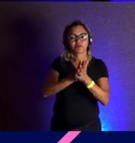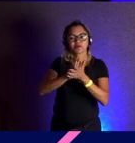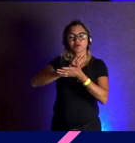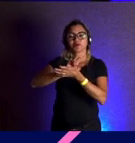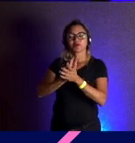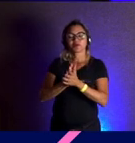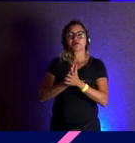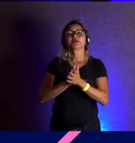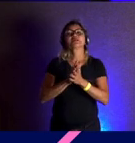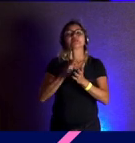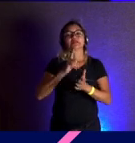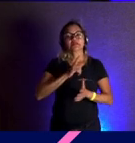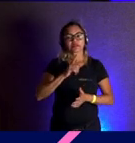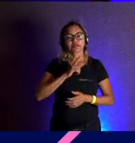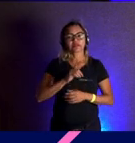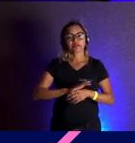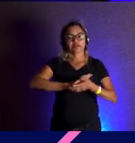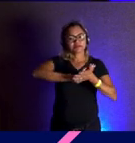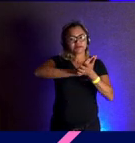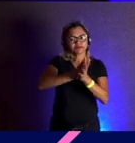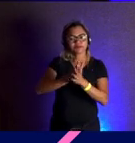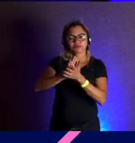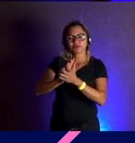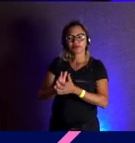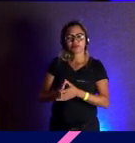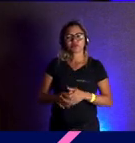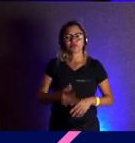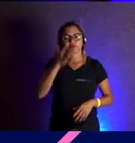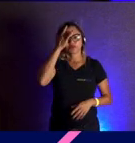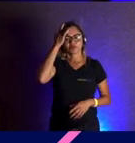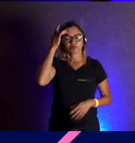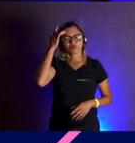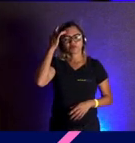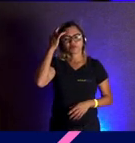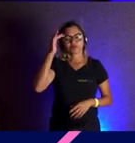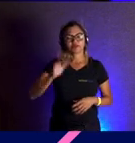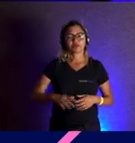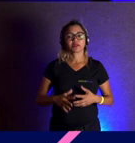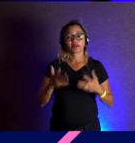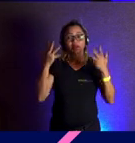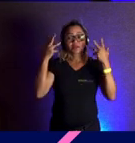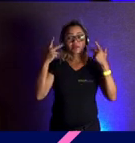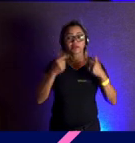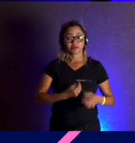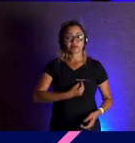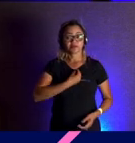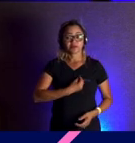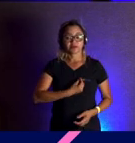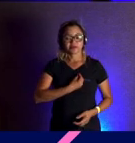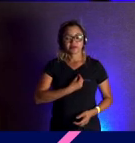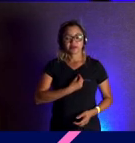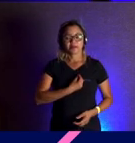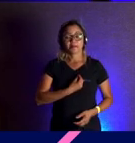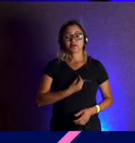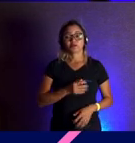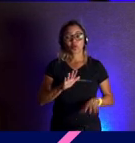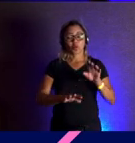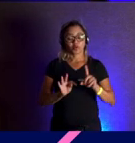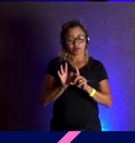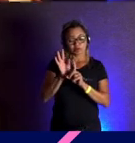ser humano tendo lá aniquilado aquele ser, isso já aconteceu. Mas por conta do